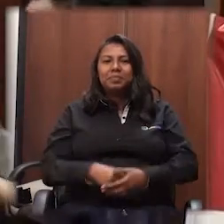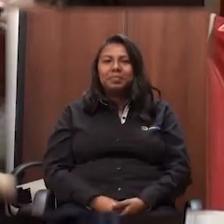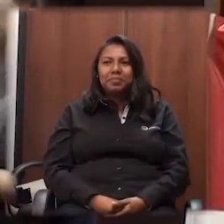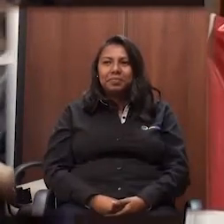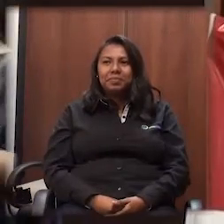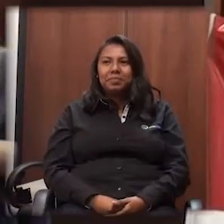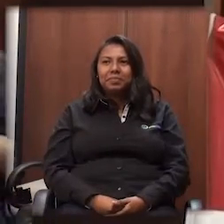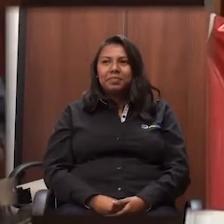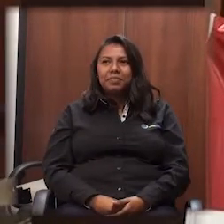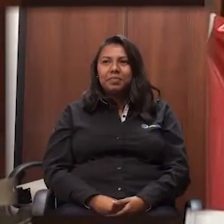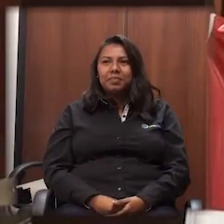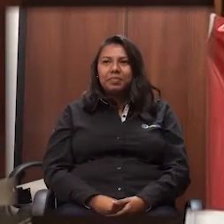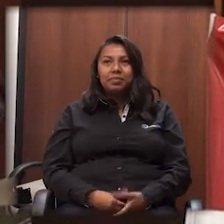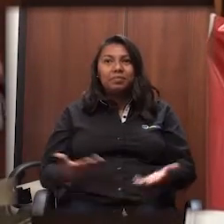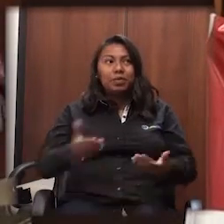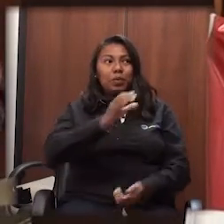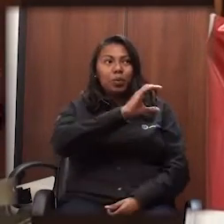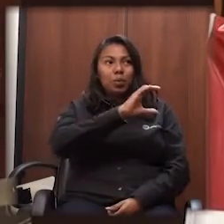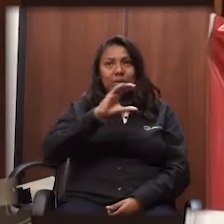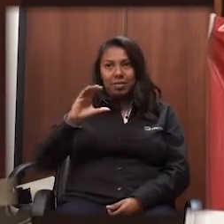Para coordenar esta mesa,